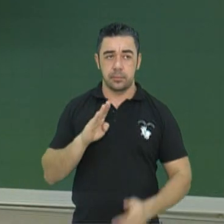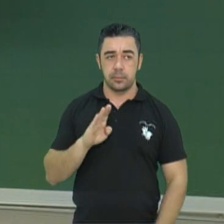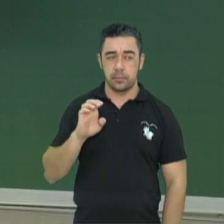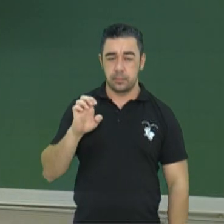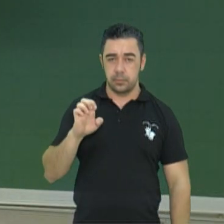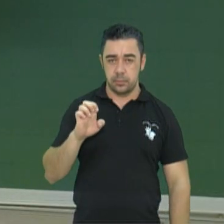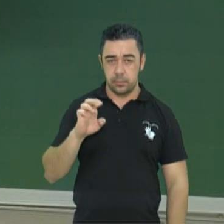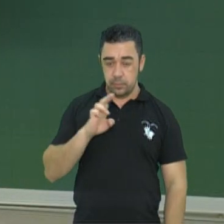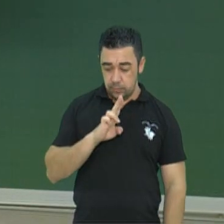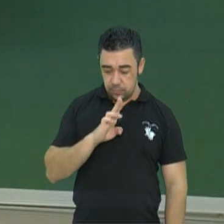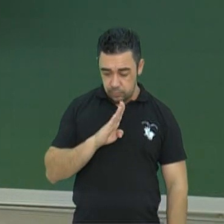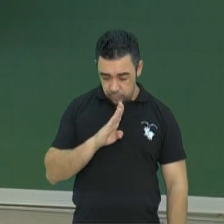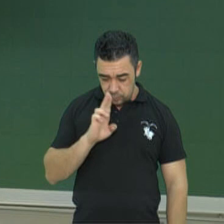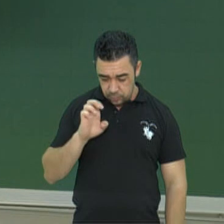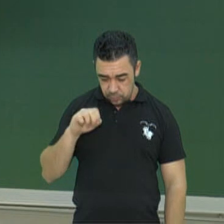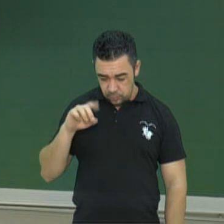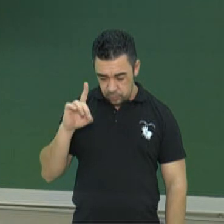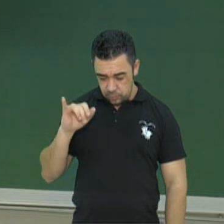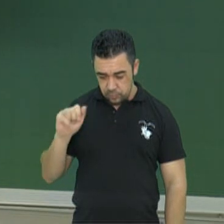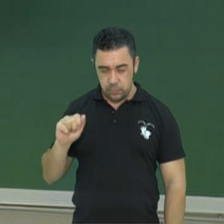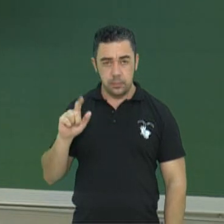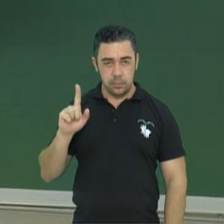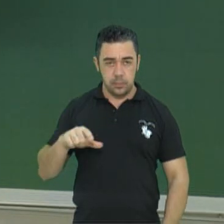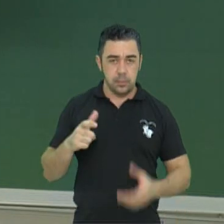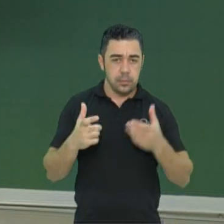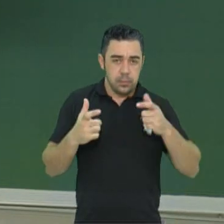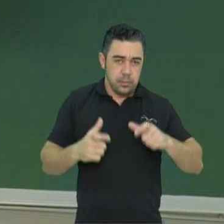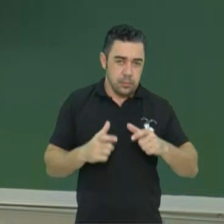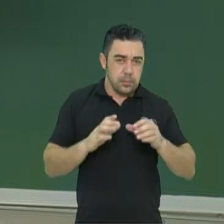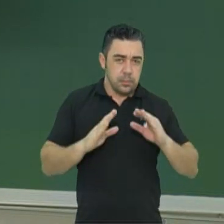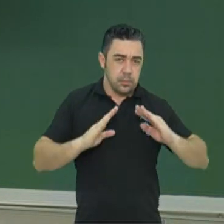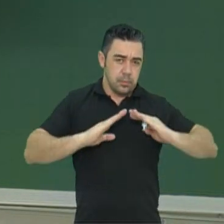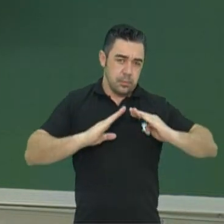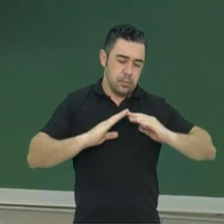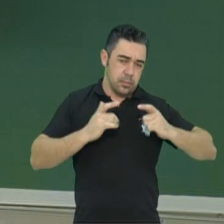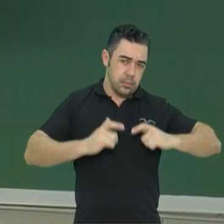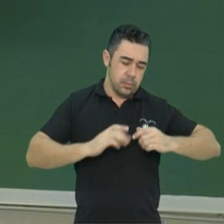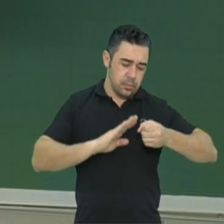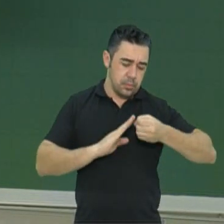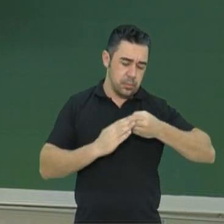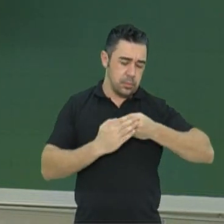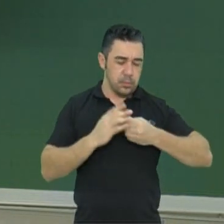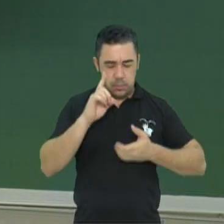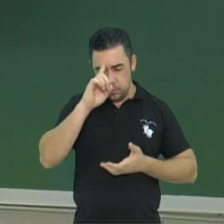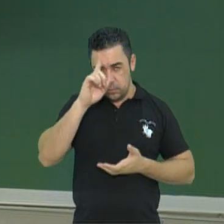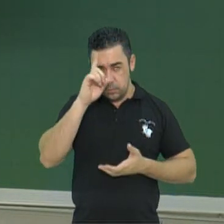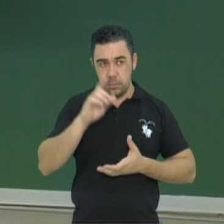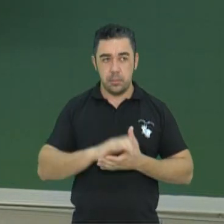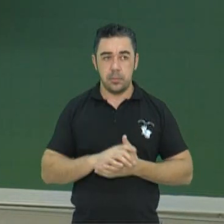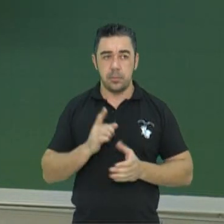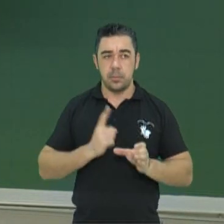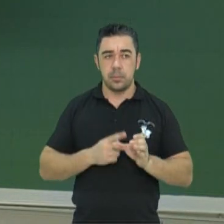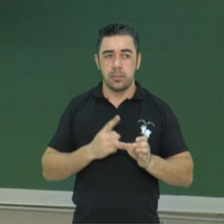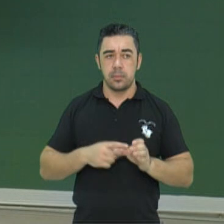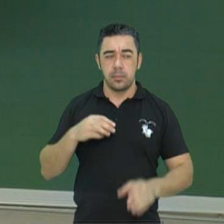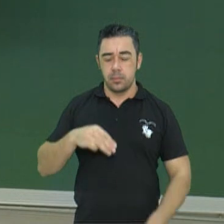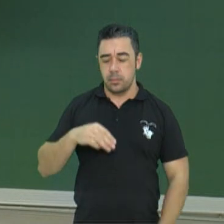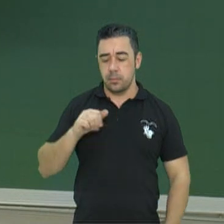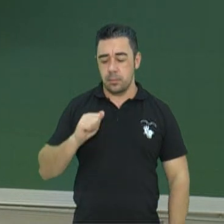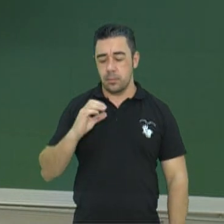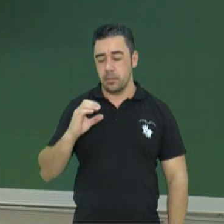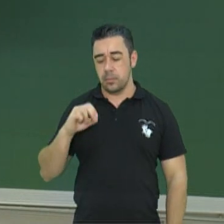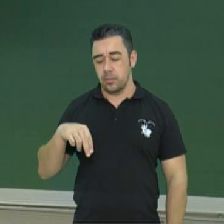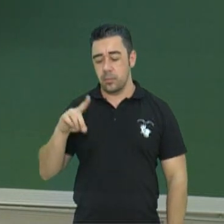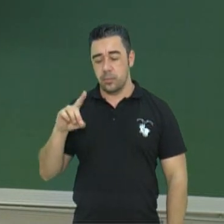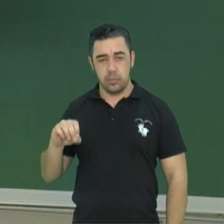que acontece em um povoado fictício, né? Porque é uma história criada, então, na cidade de Macondo. Esse povoado não existe,